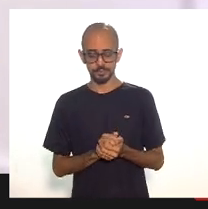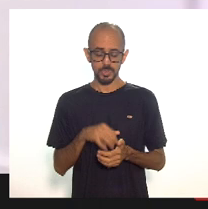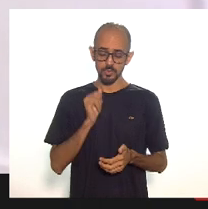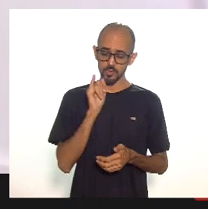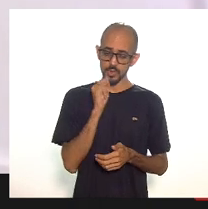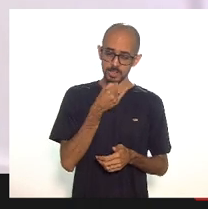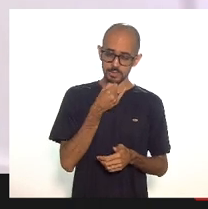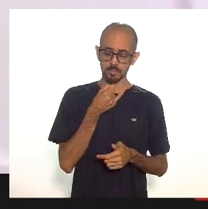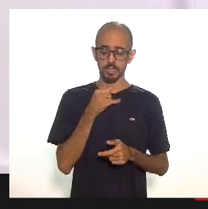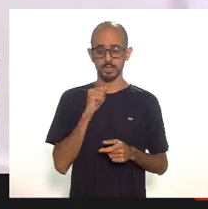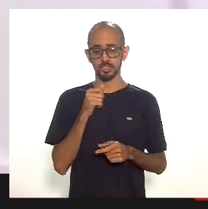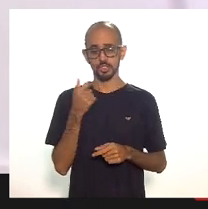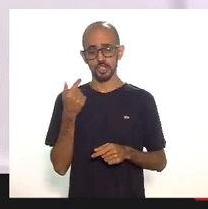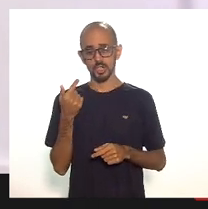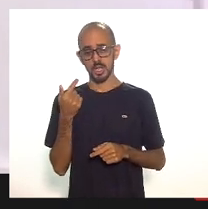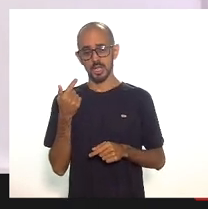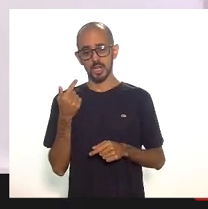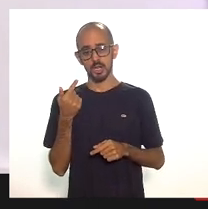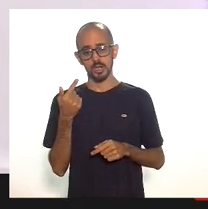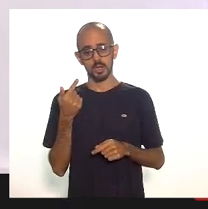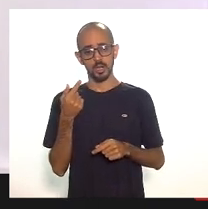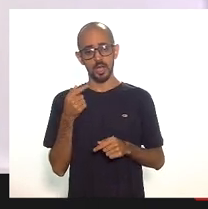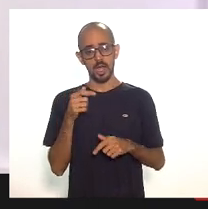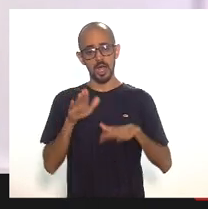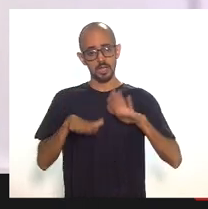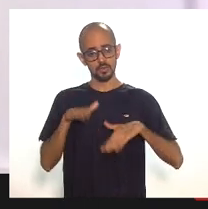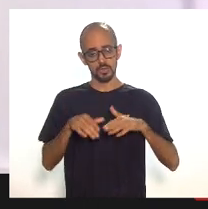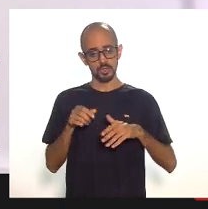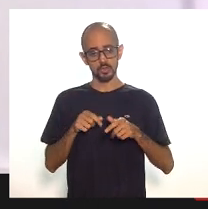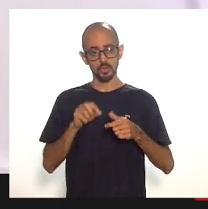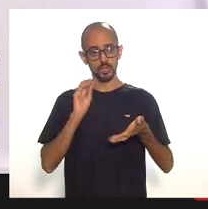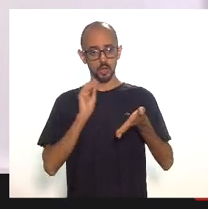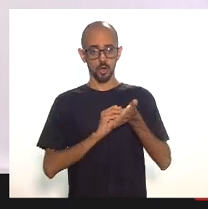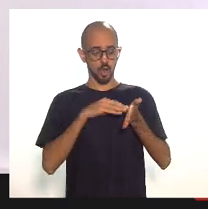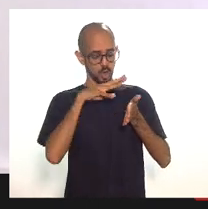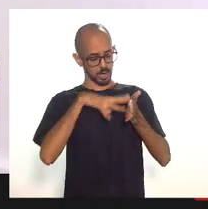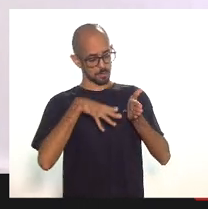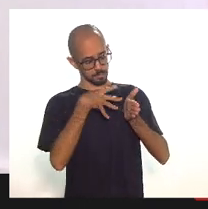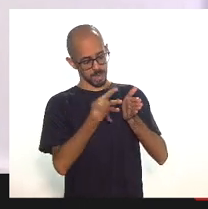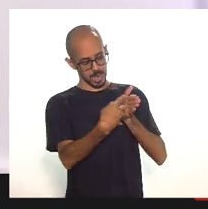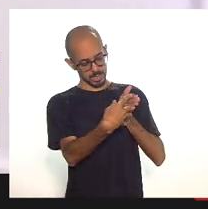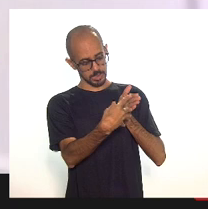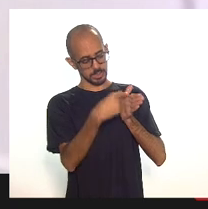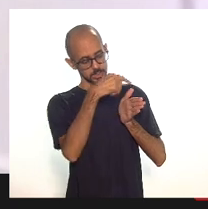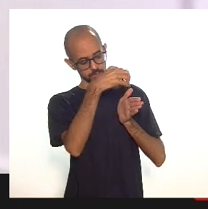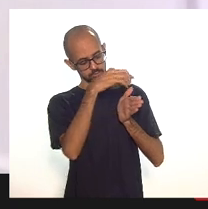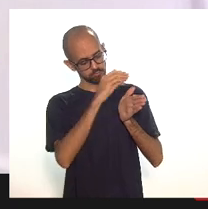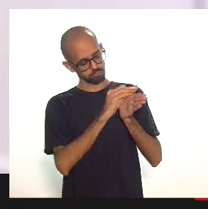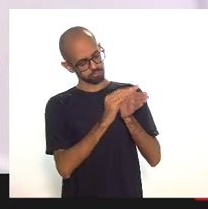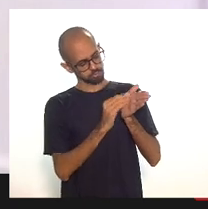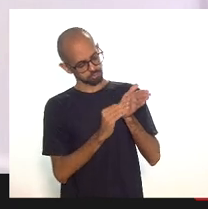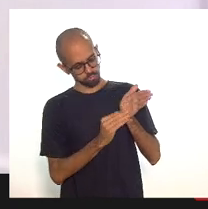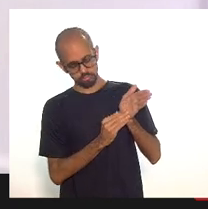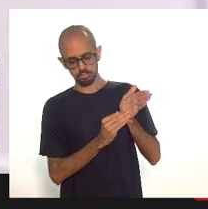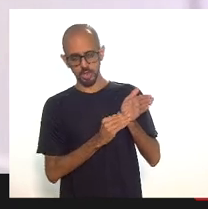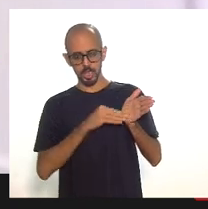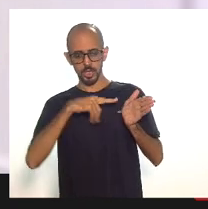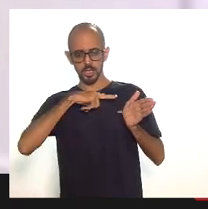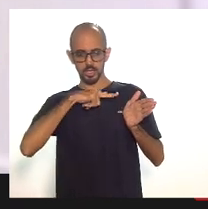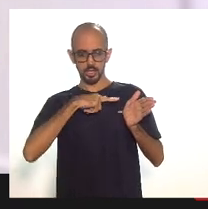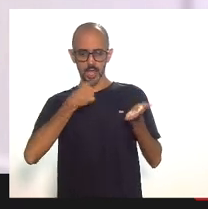infelizmente. Nem sempre o que é colocado na planilha que acompanha a deliberação CIB, onde há